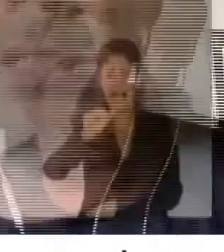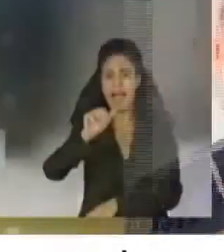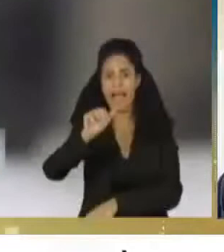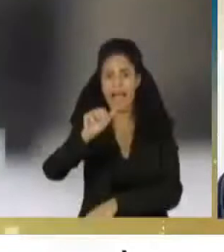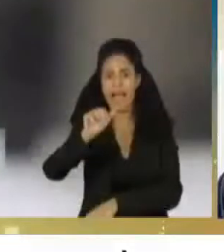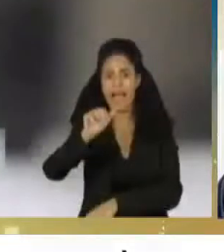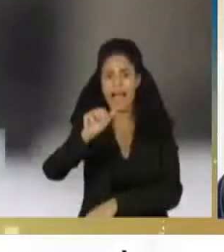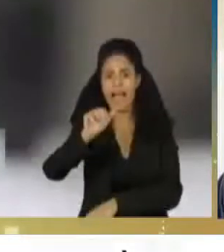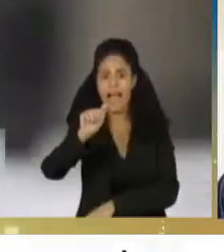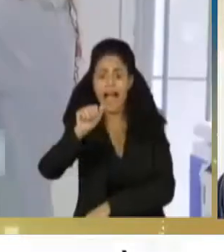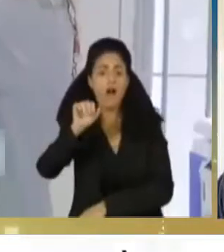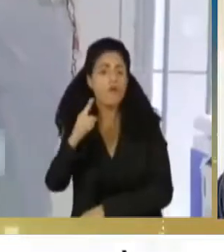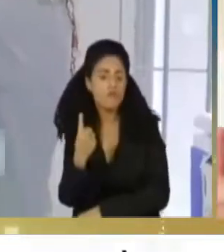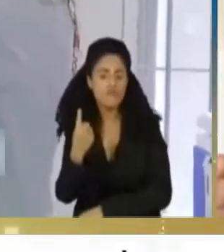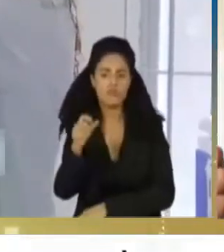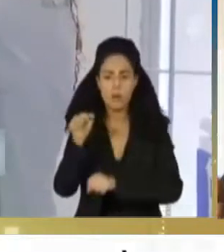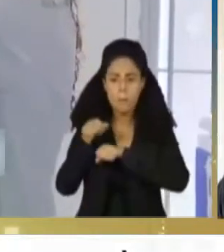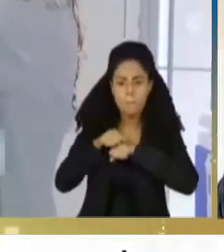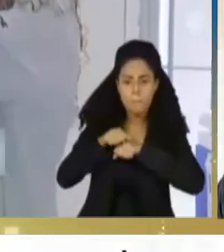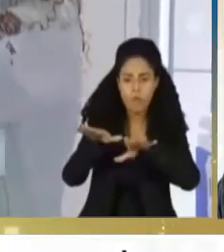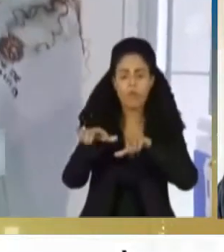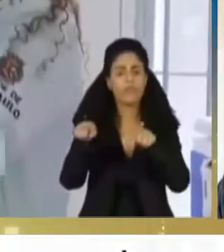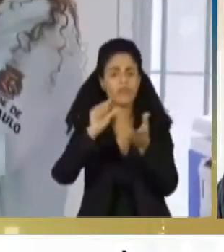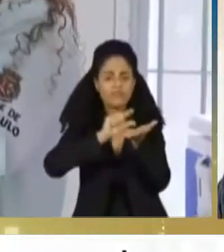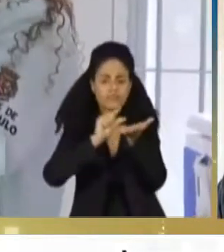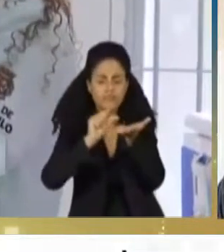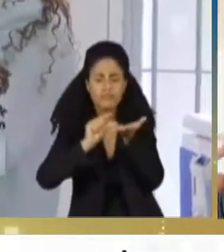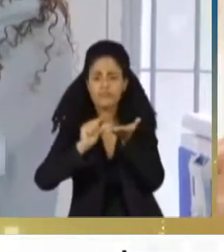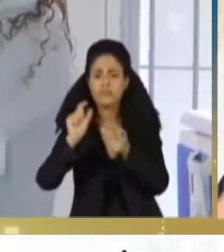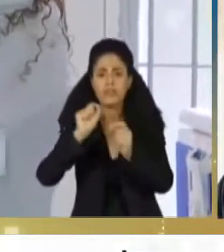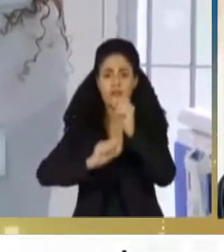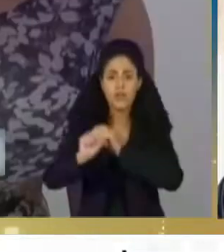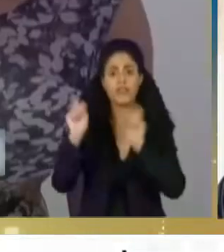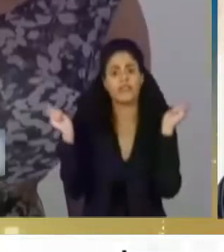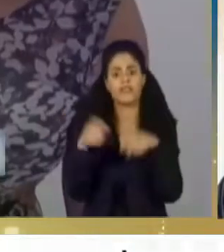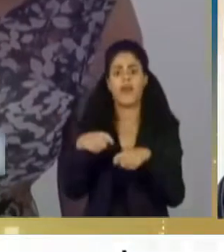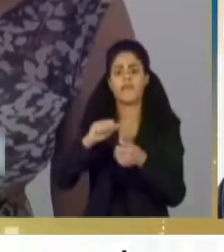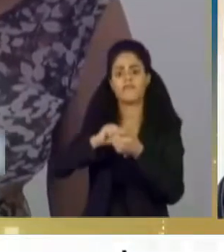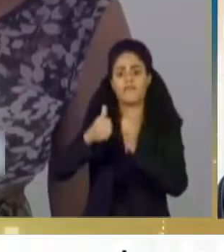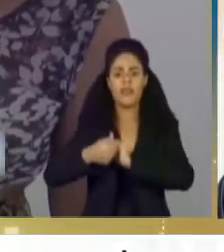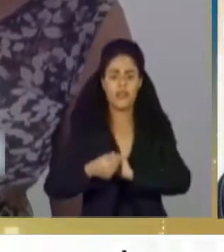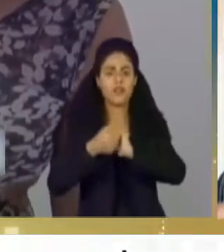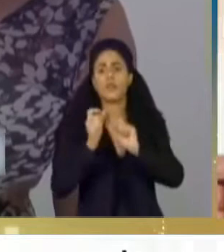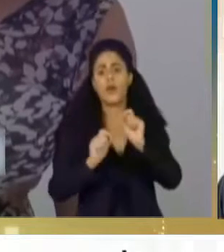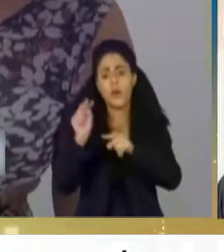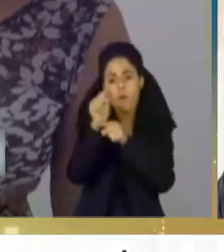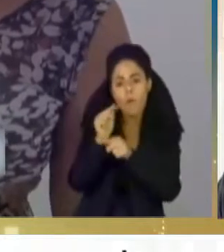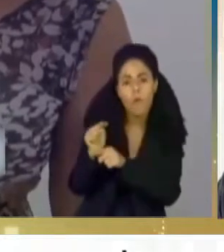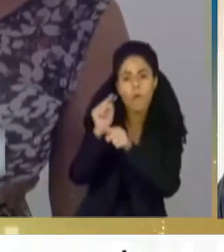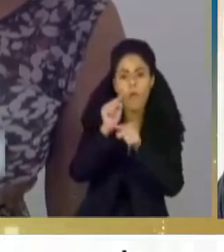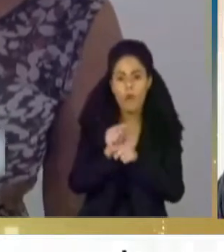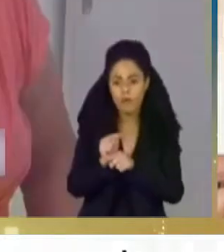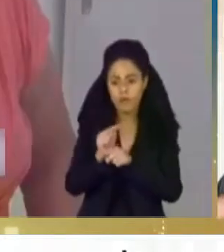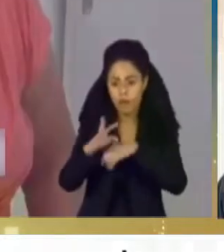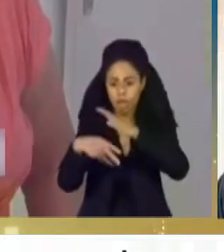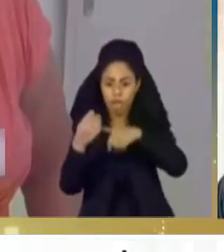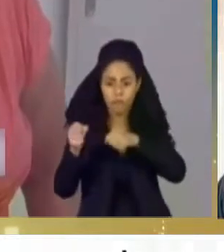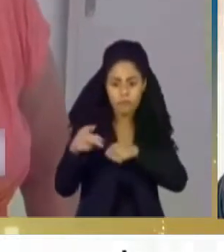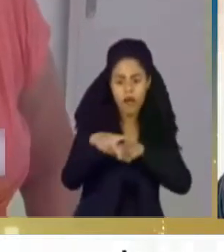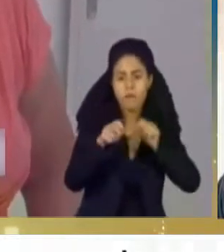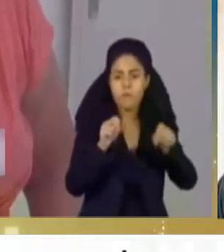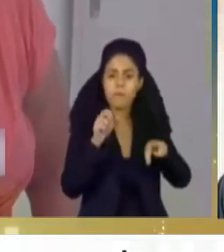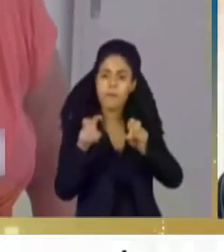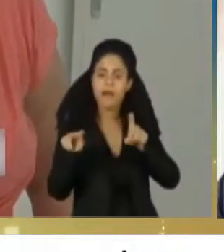setembro e agosto, na formulação primeira em agosto, na segunda em setembro, sendo que essas vacinas já